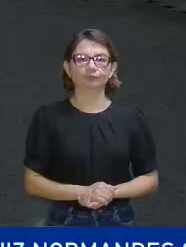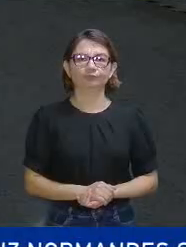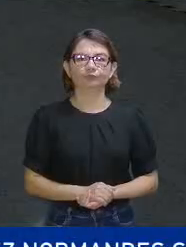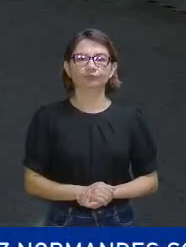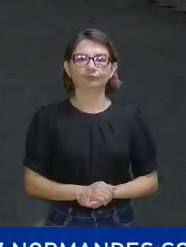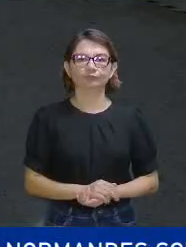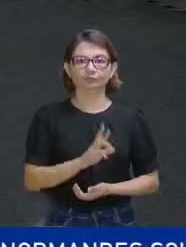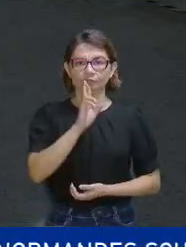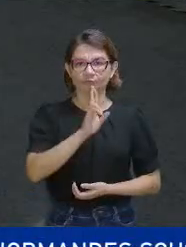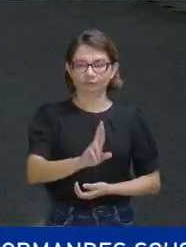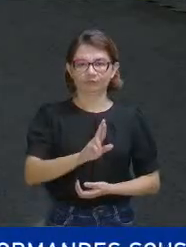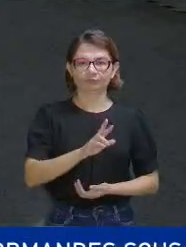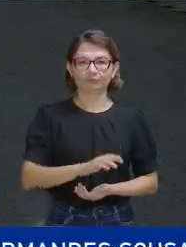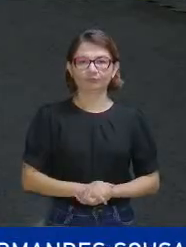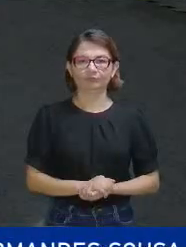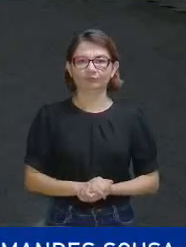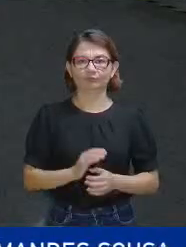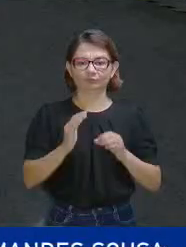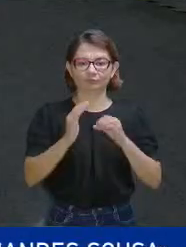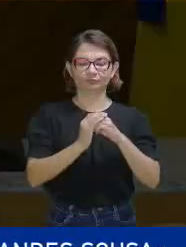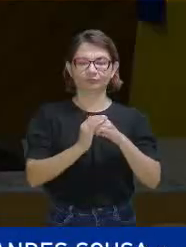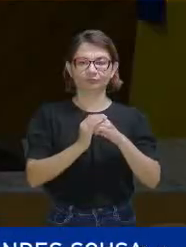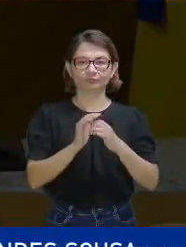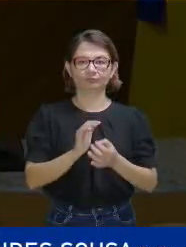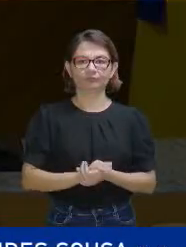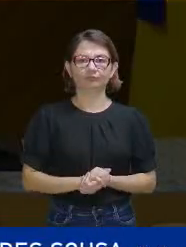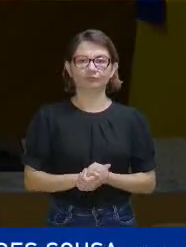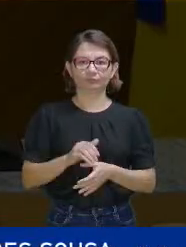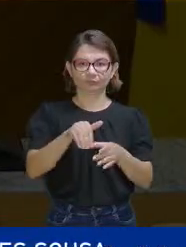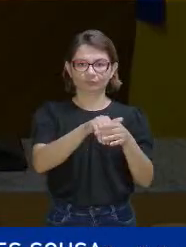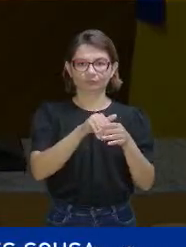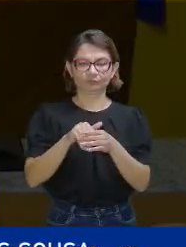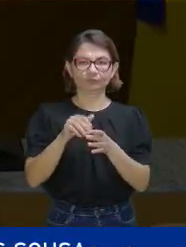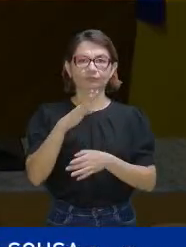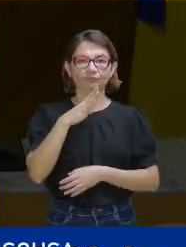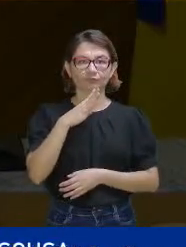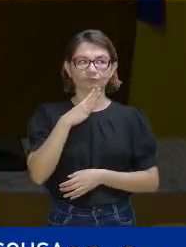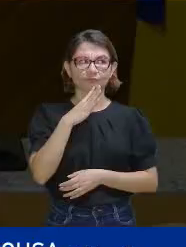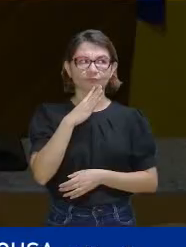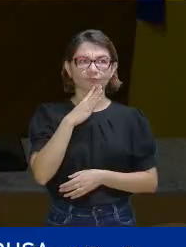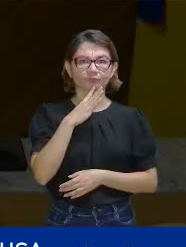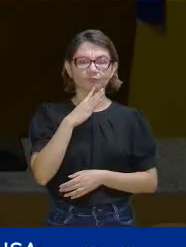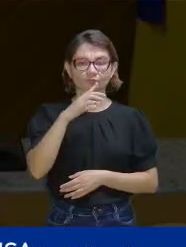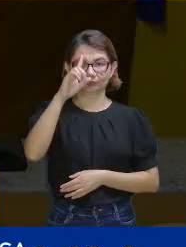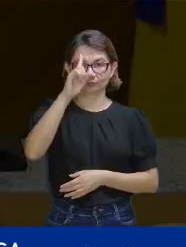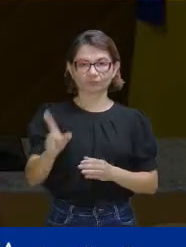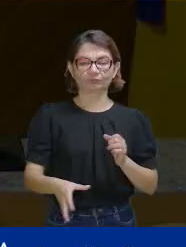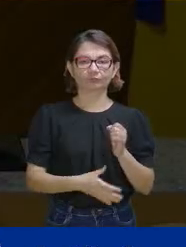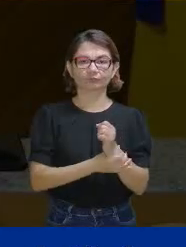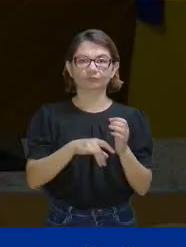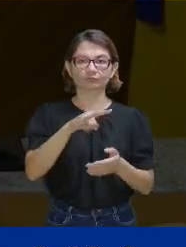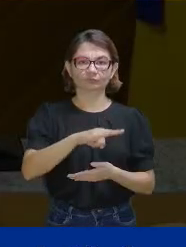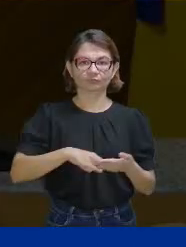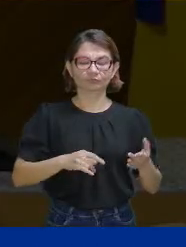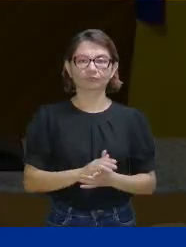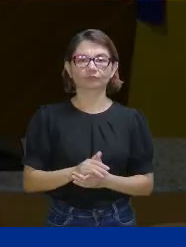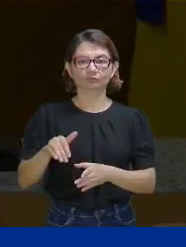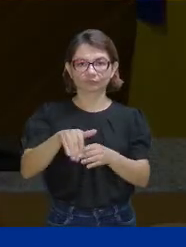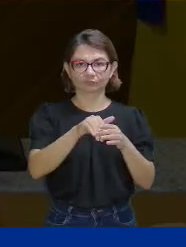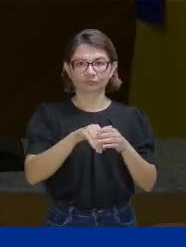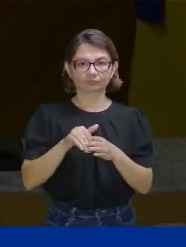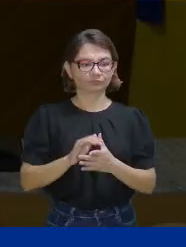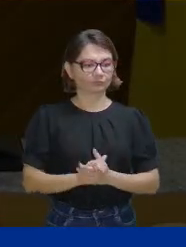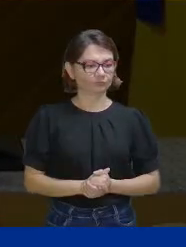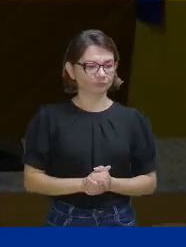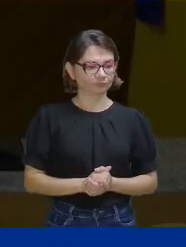Proclamo o resultado. O Tribunal Regional Eleitoral do Amapá, por unidade, conheceu do mandado de segurança e, no mérito, por unanimidade,